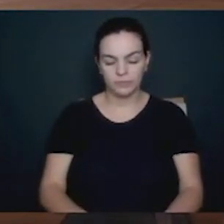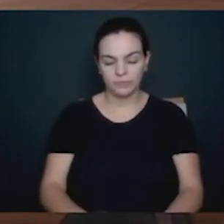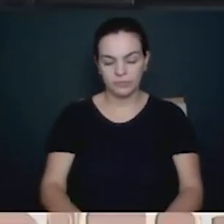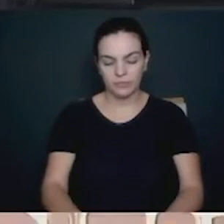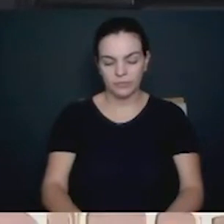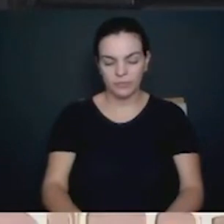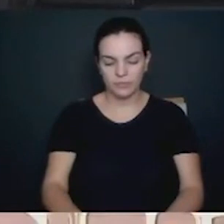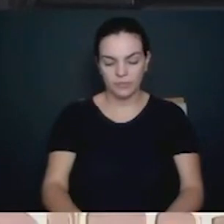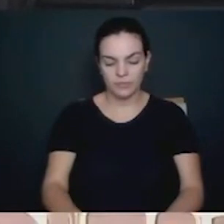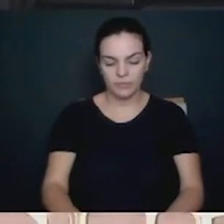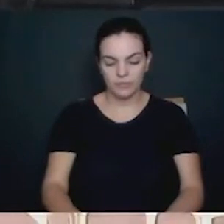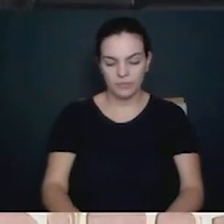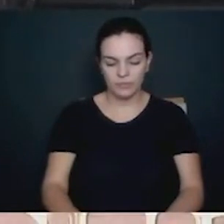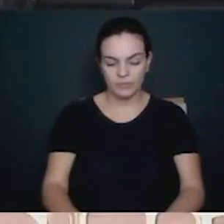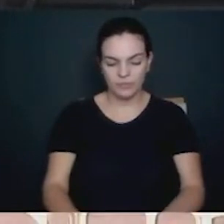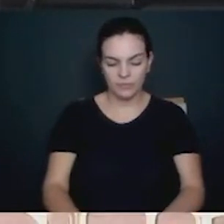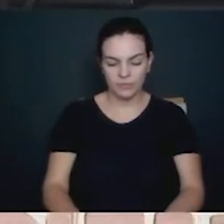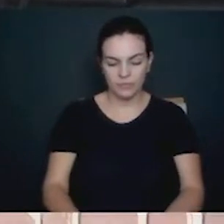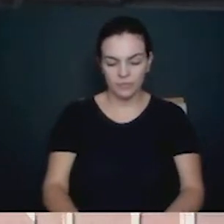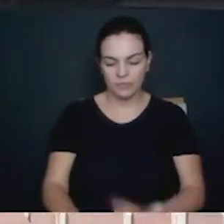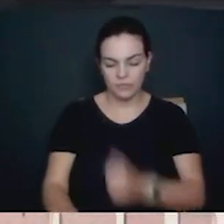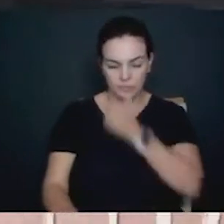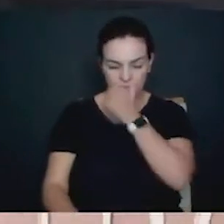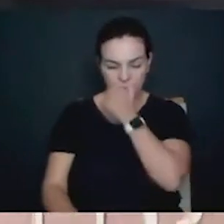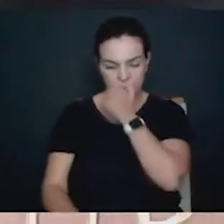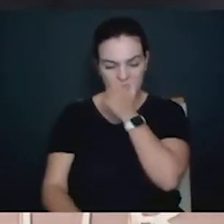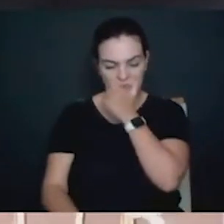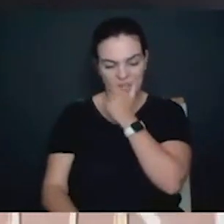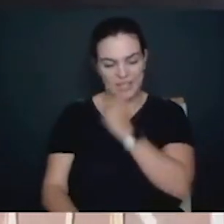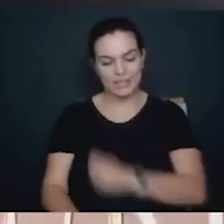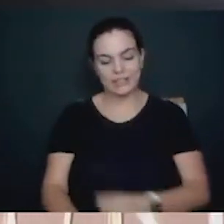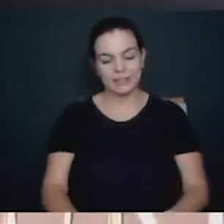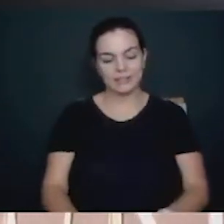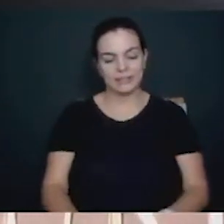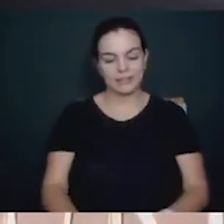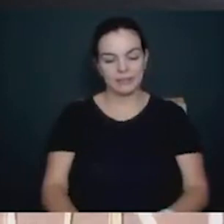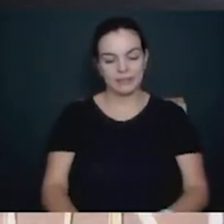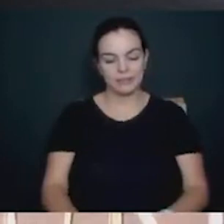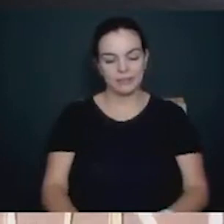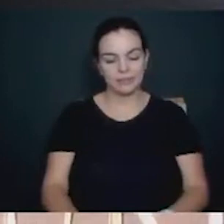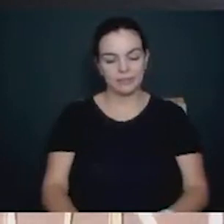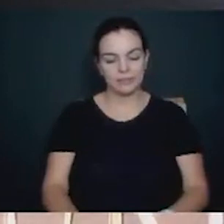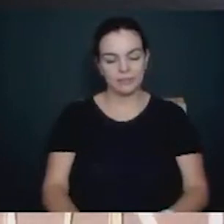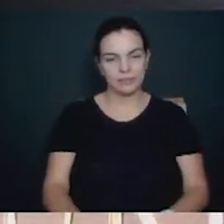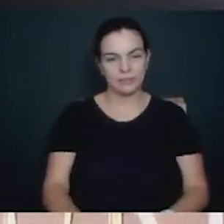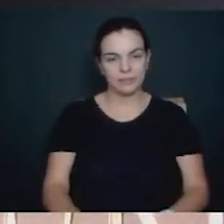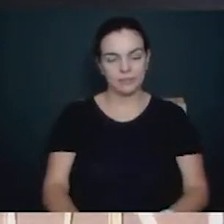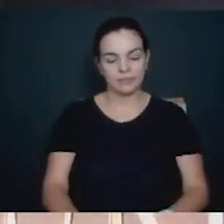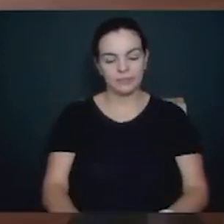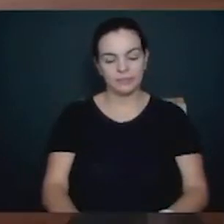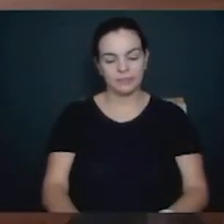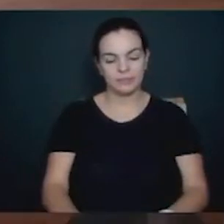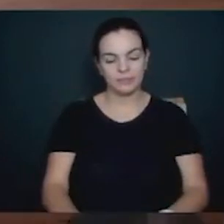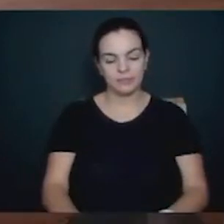Encerradas as justificativas. Próximo, vamos ao próximo projeto em pauta. Vereador Mauro Bobato fará a leitura.